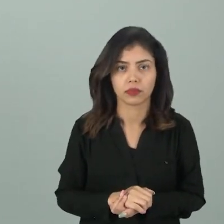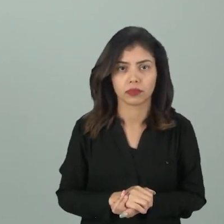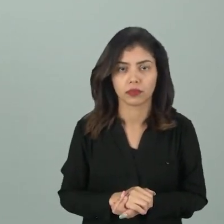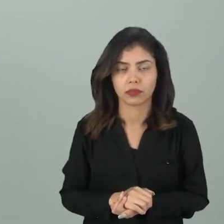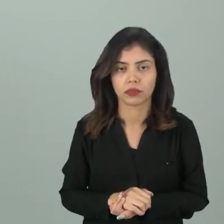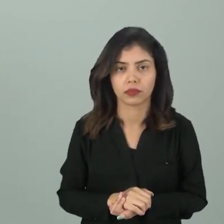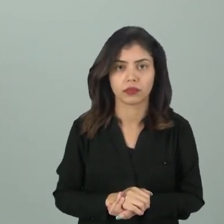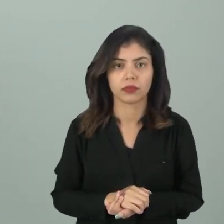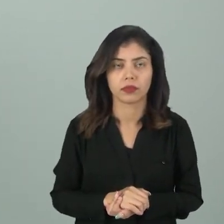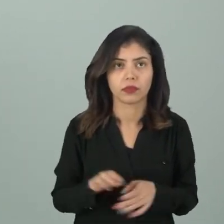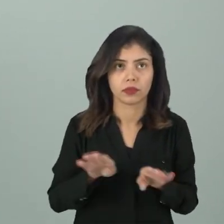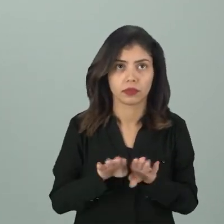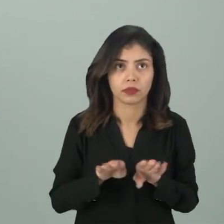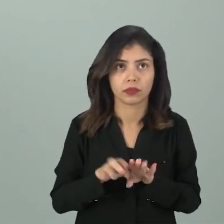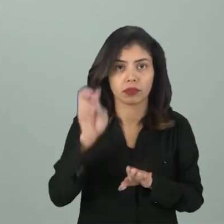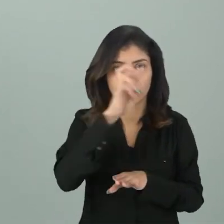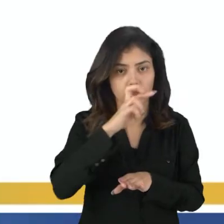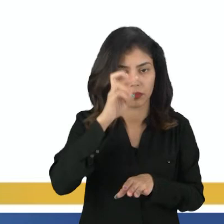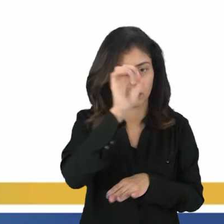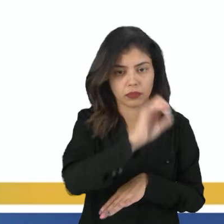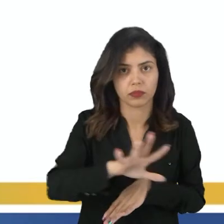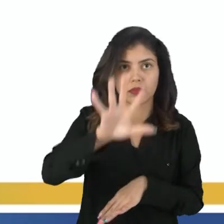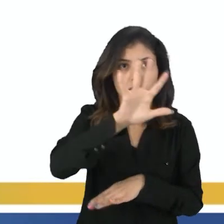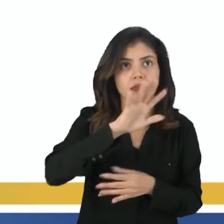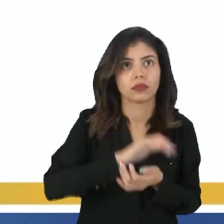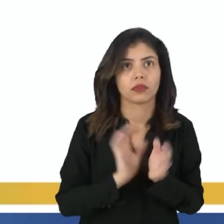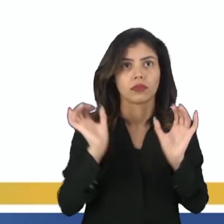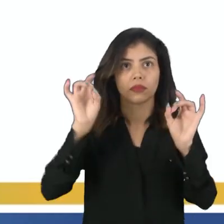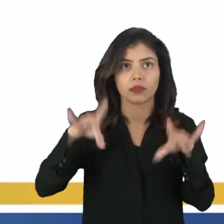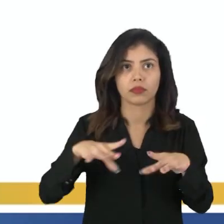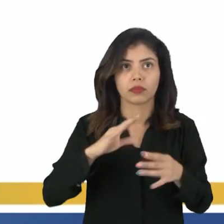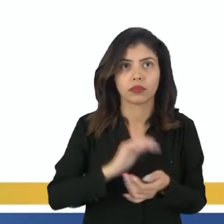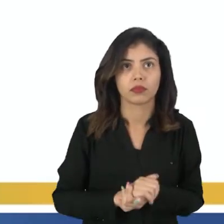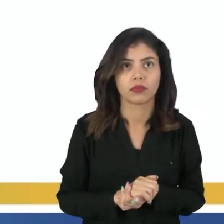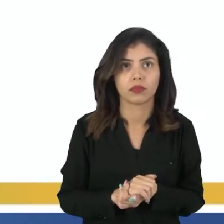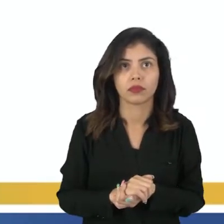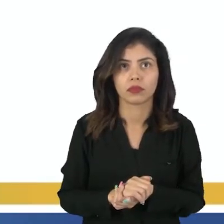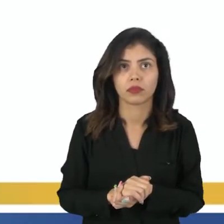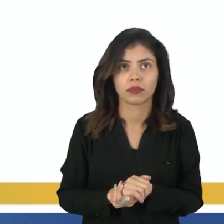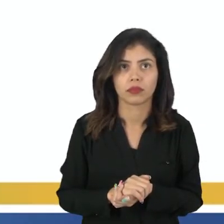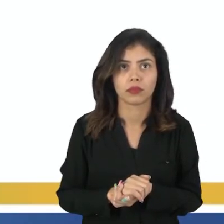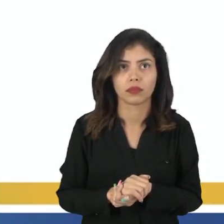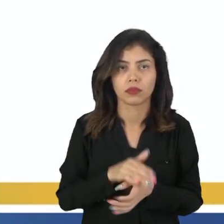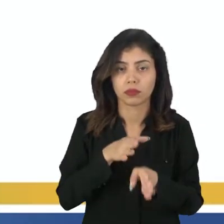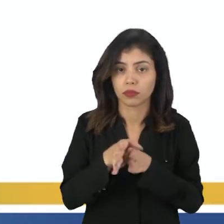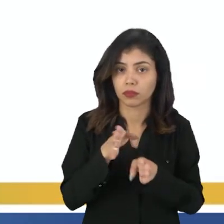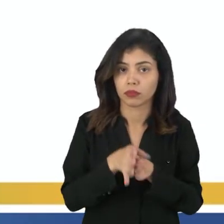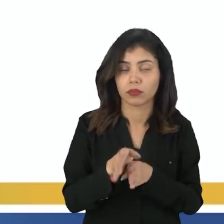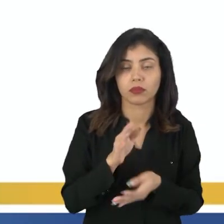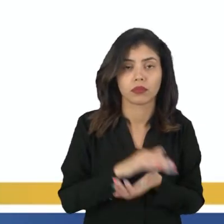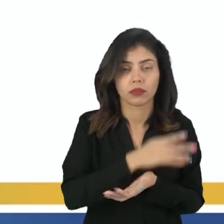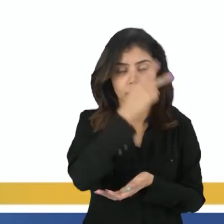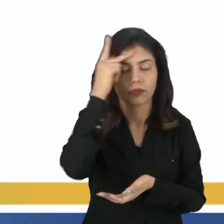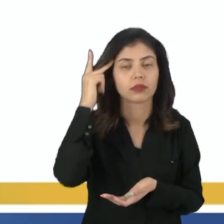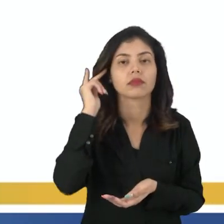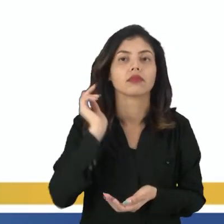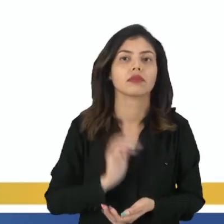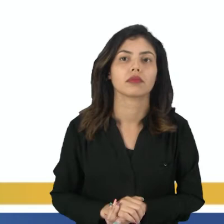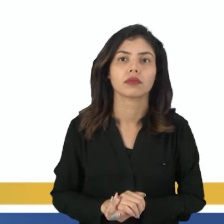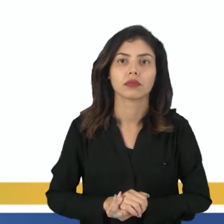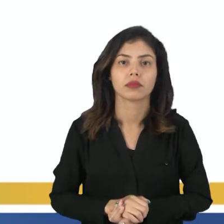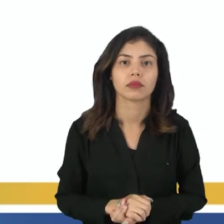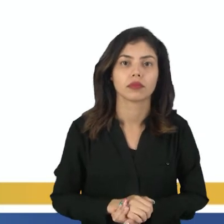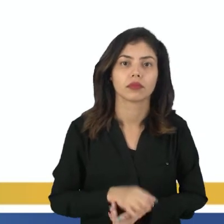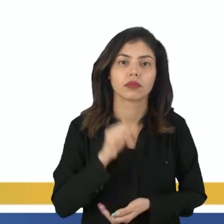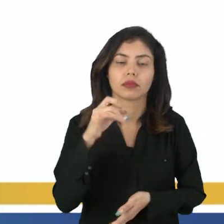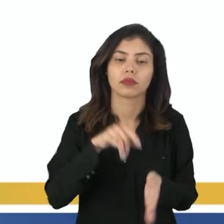pesquisa. E aí tem também a análise geral e, por último, nós temos as recomendações ao cliente, no caso,